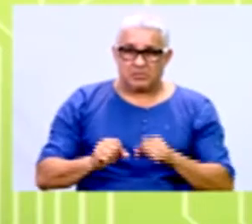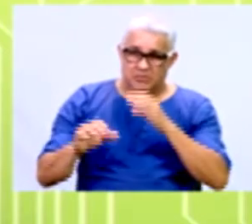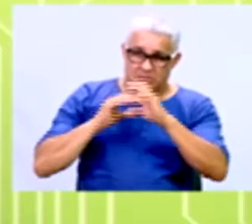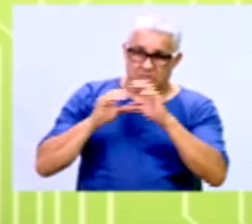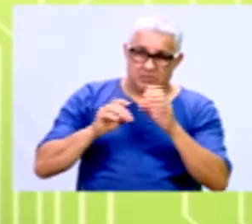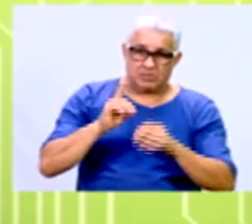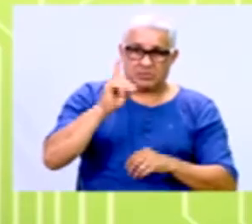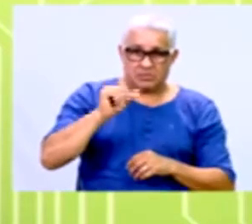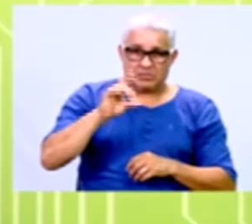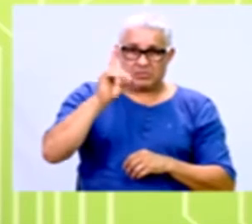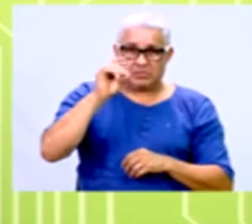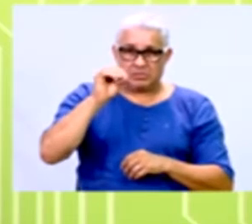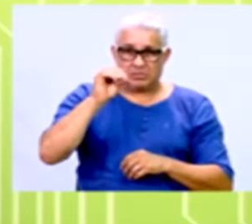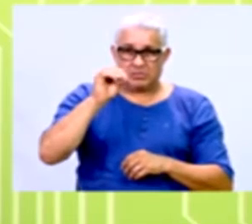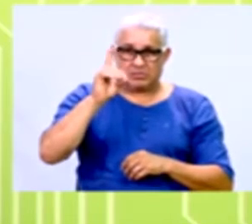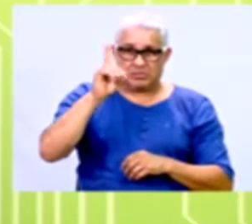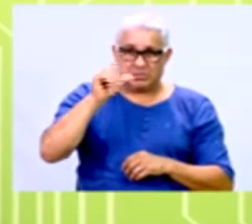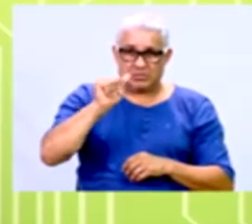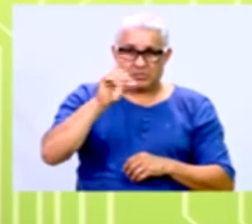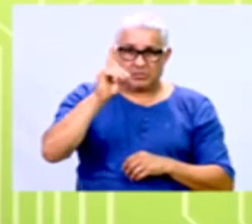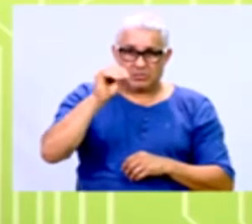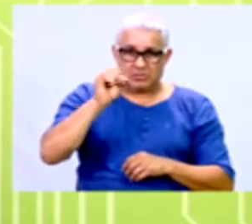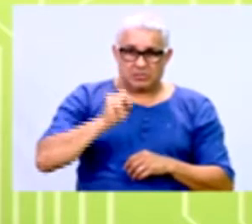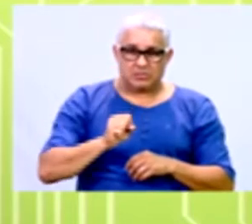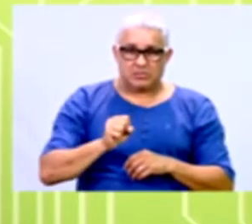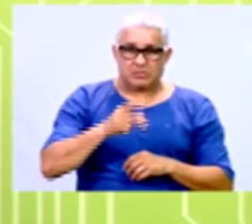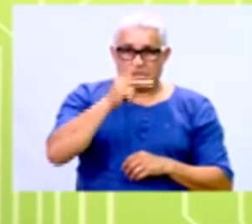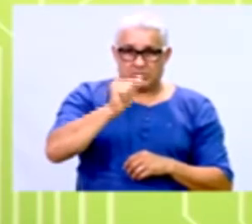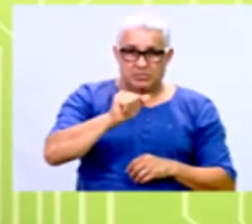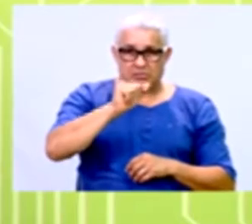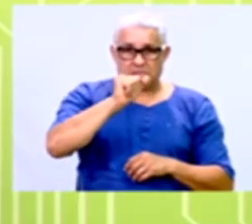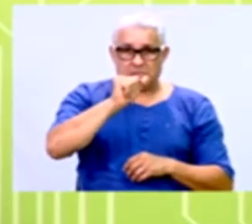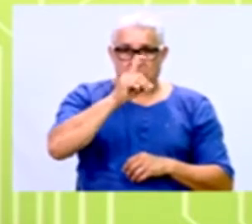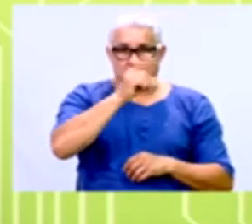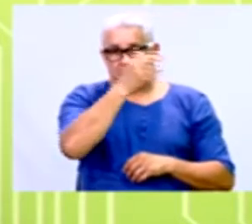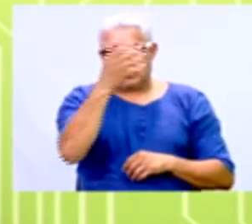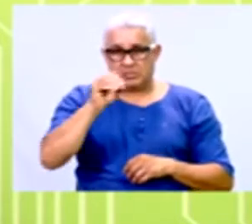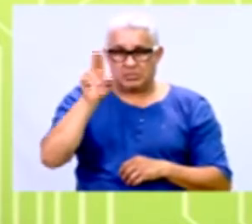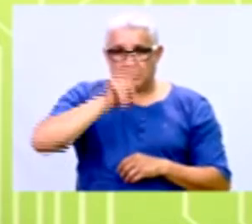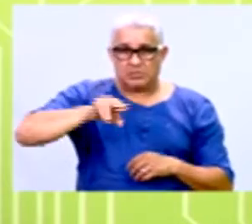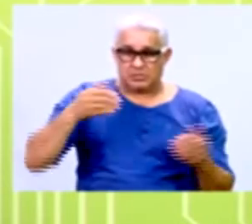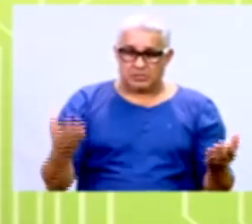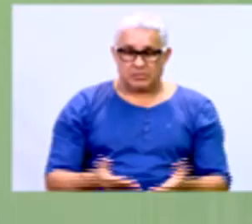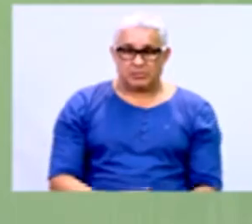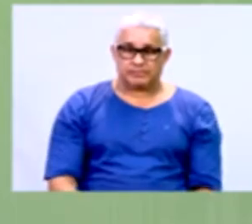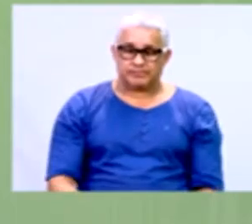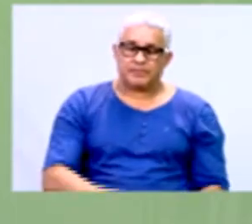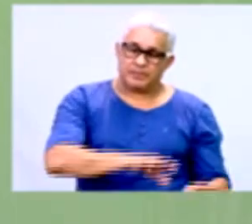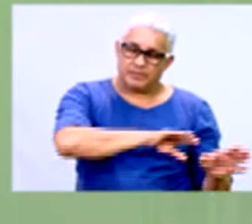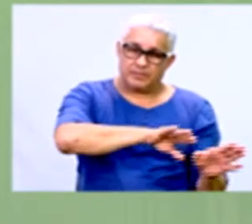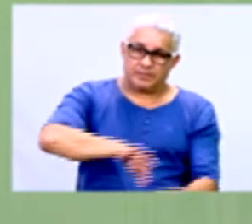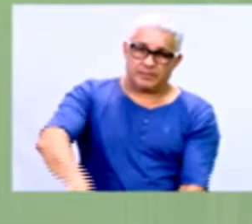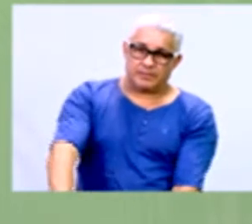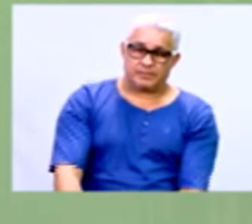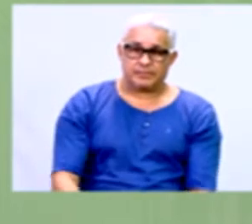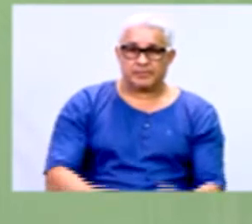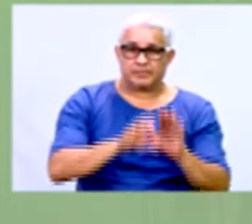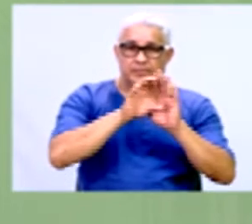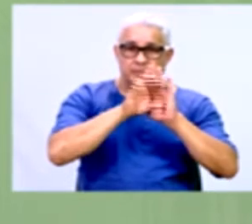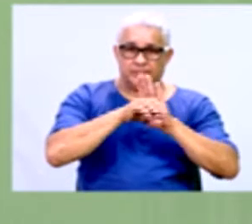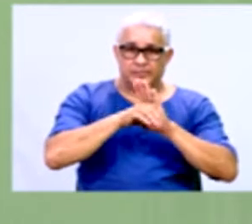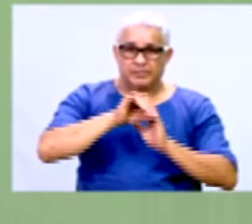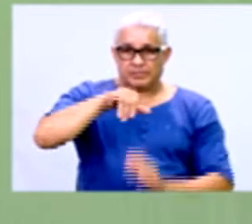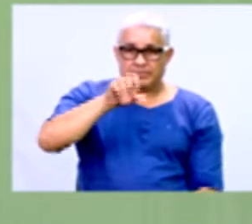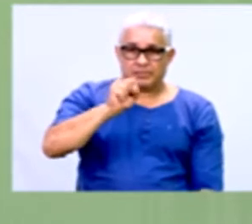dos dados, enfim, é um padrão bem utilizado hoje. Bom, vamos falar aqui, né, sobre os conceitos de